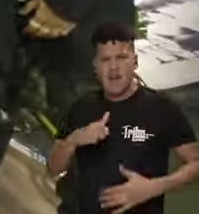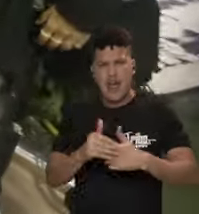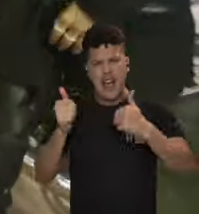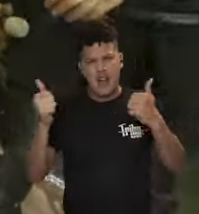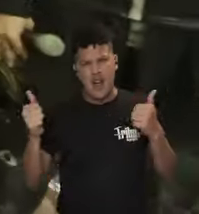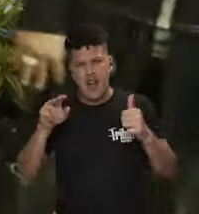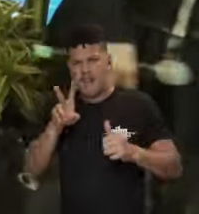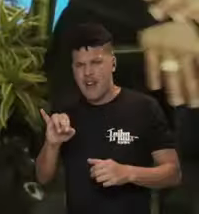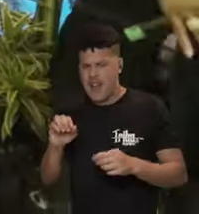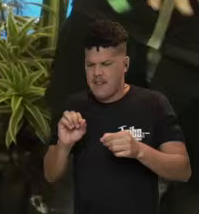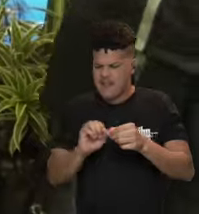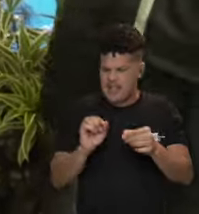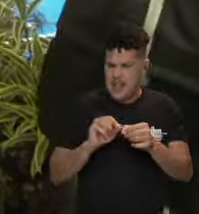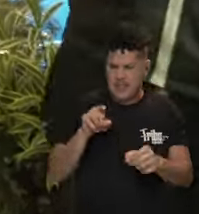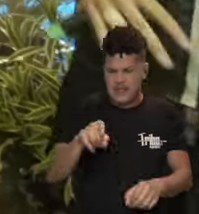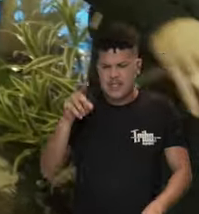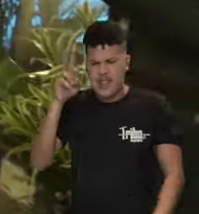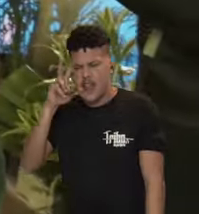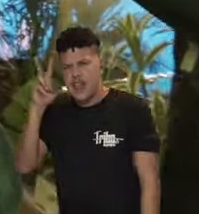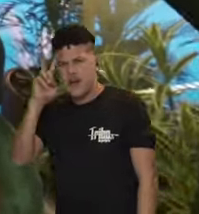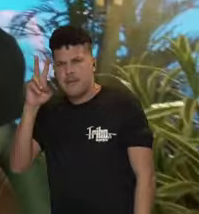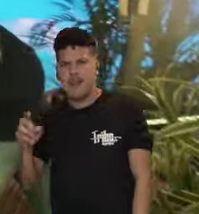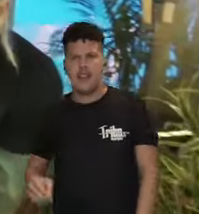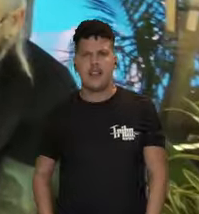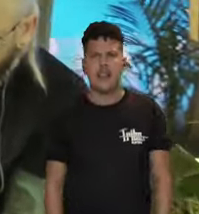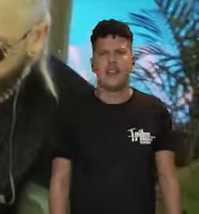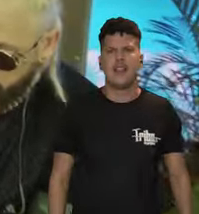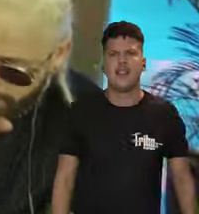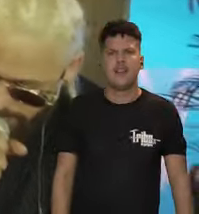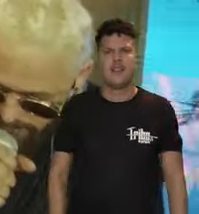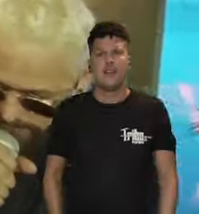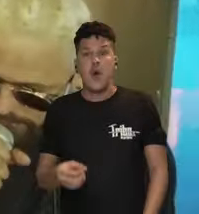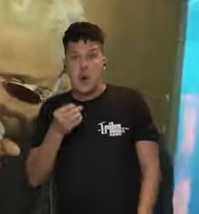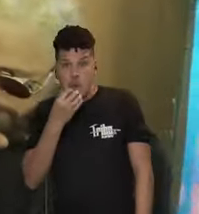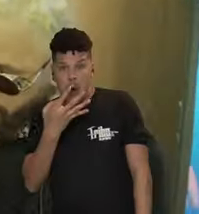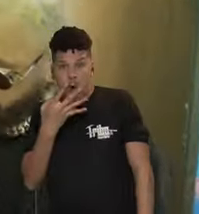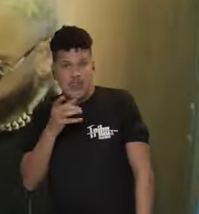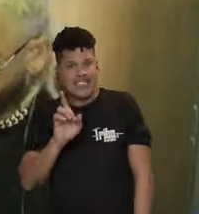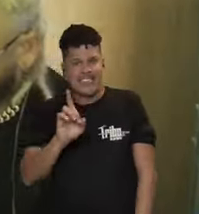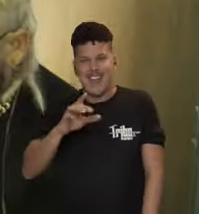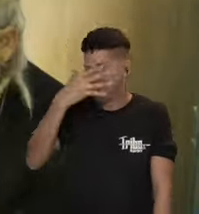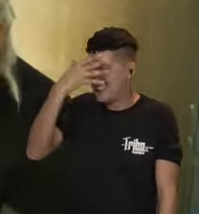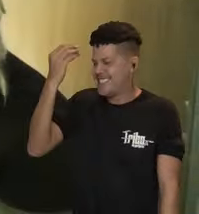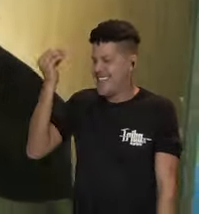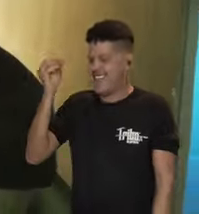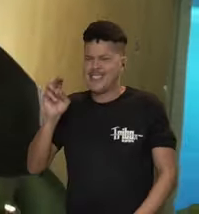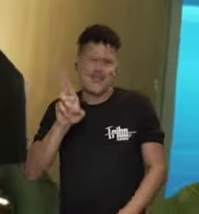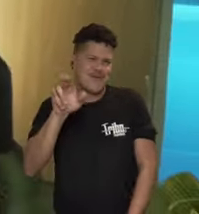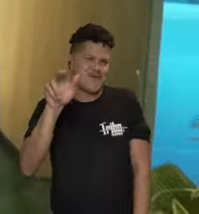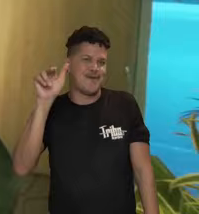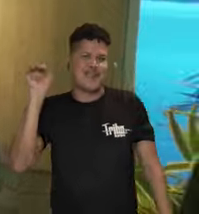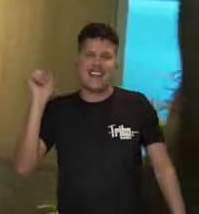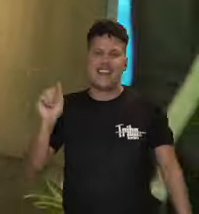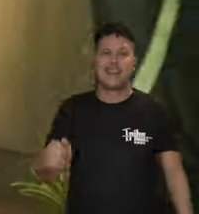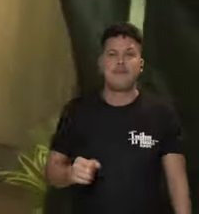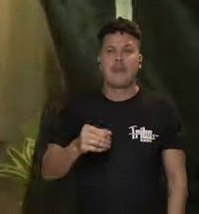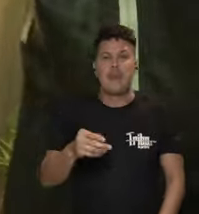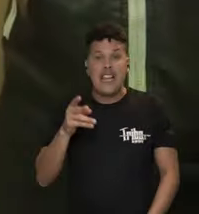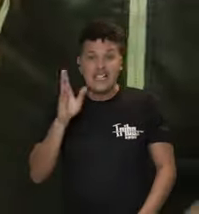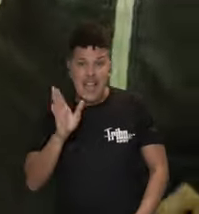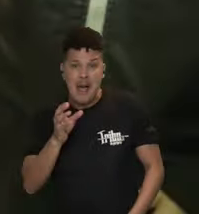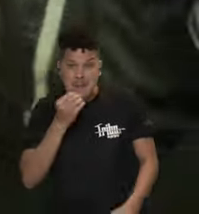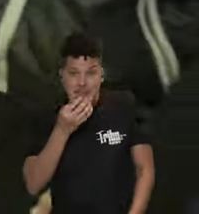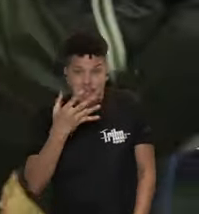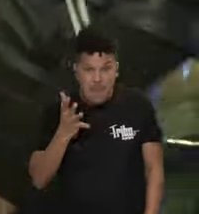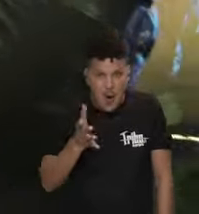vou fazer você lembrar. O que foi bom não se esquece jamais. O que foi bom não